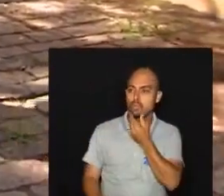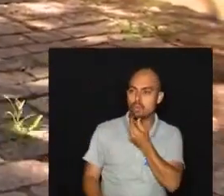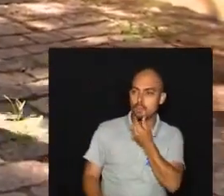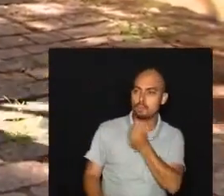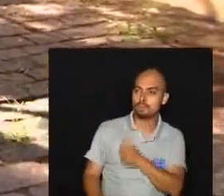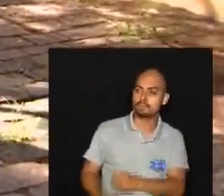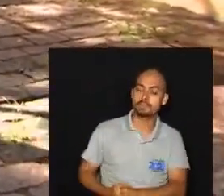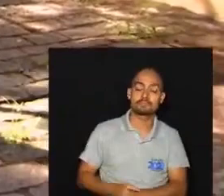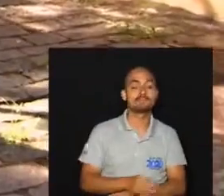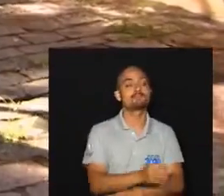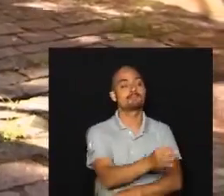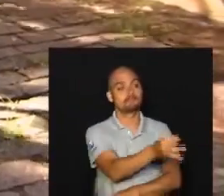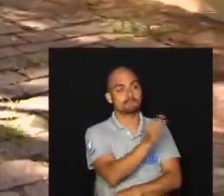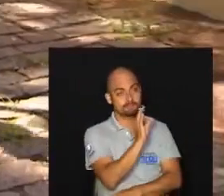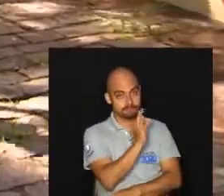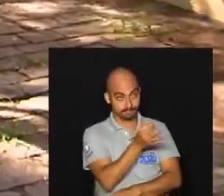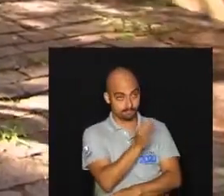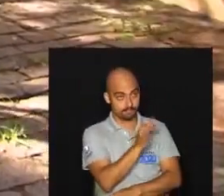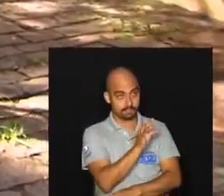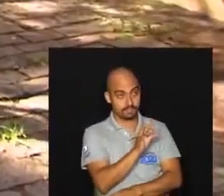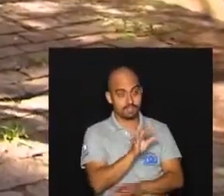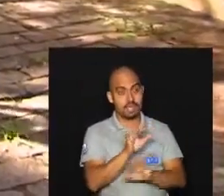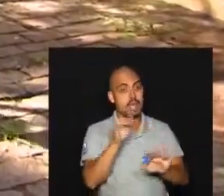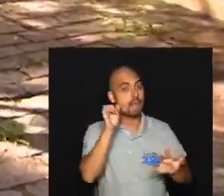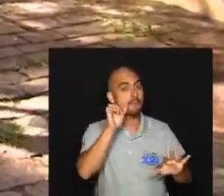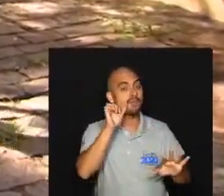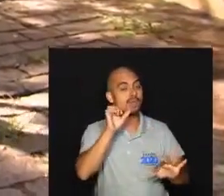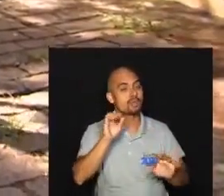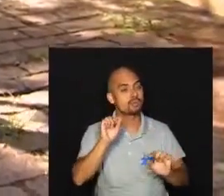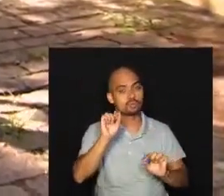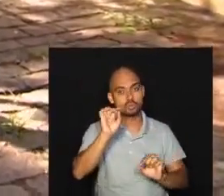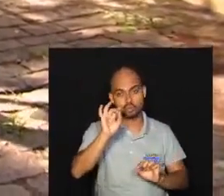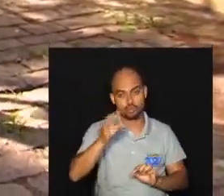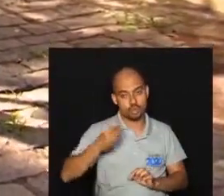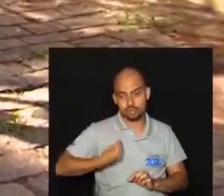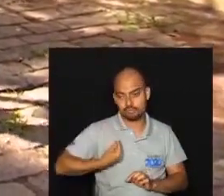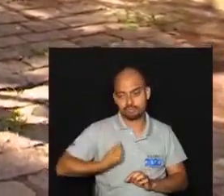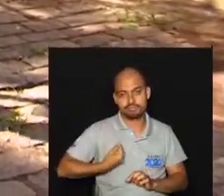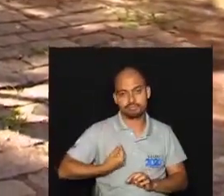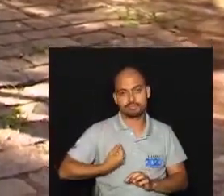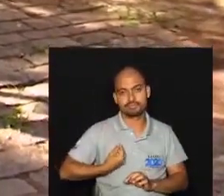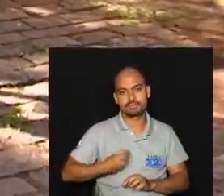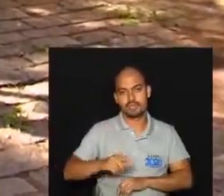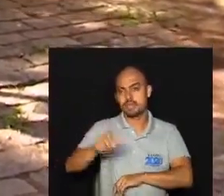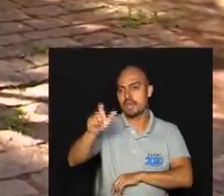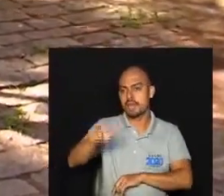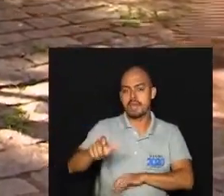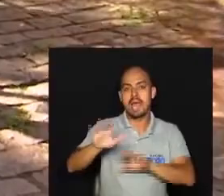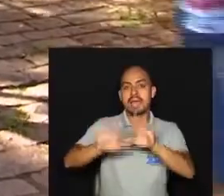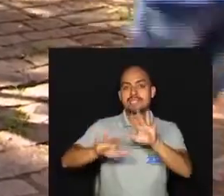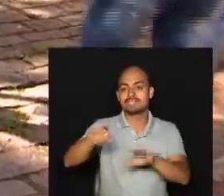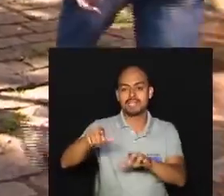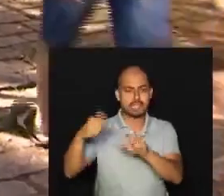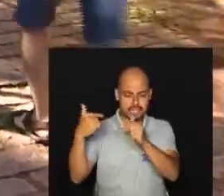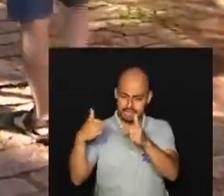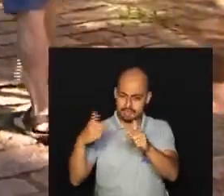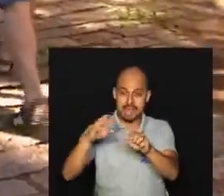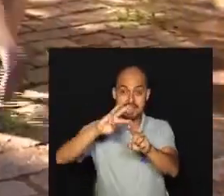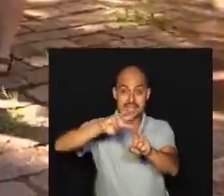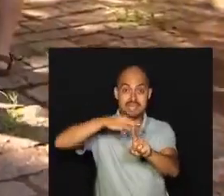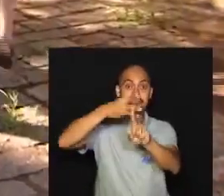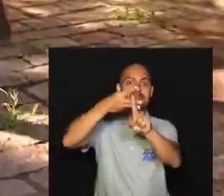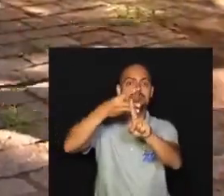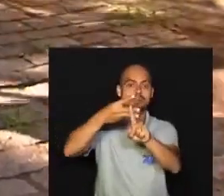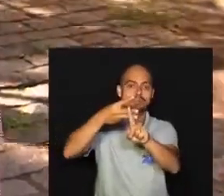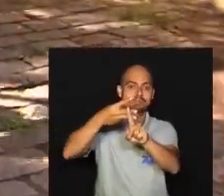mulher, quem vive a vida da mulher, né, é só ela. E às vezes ela tem jornada tripla, né? Então é